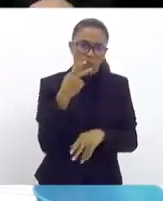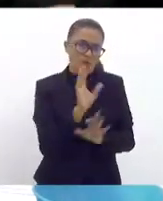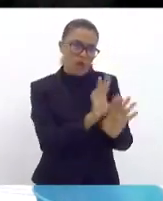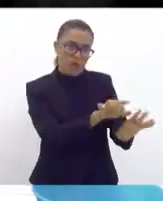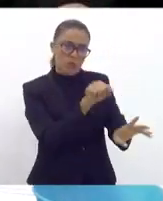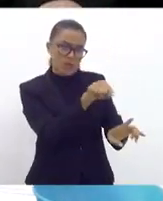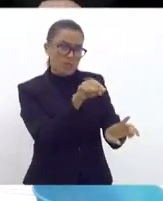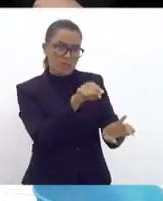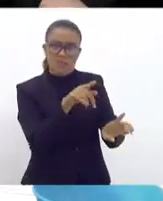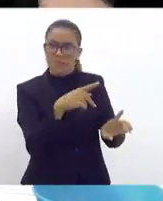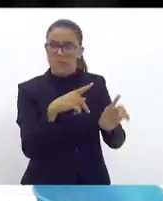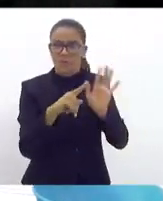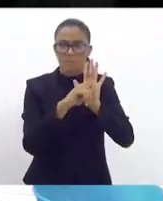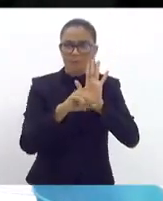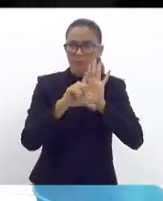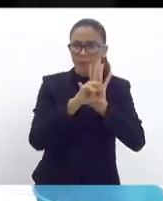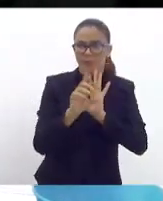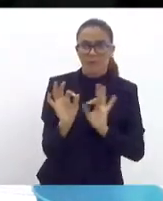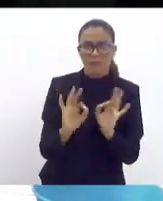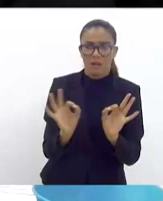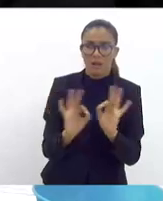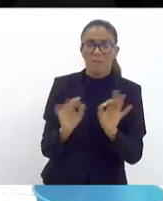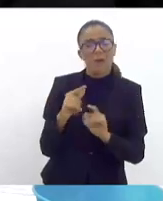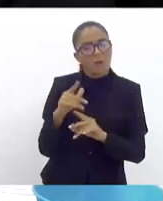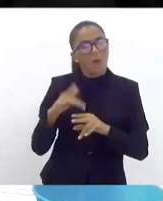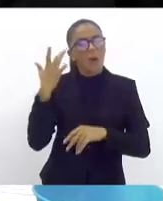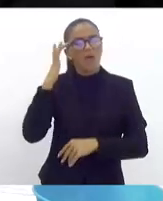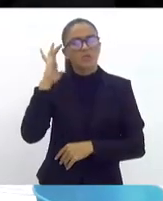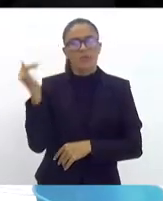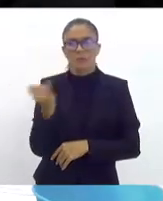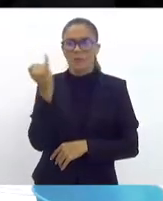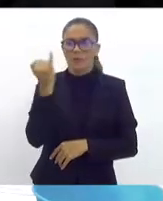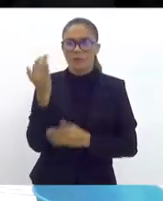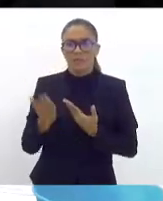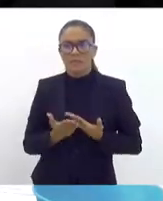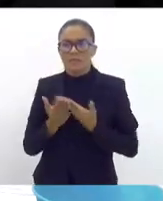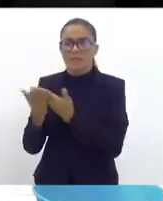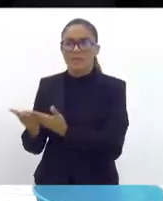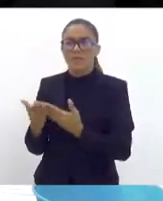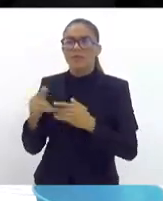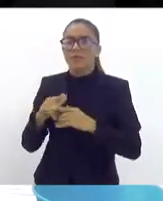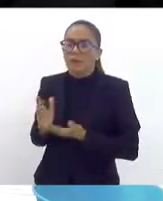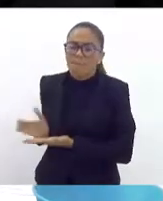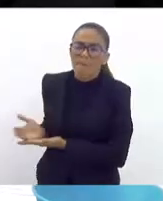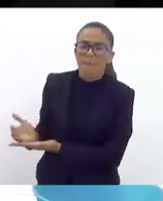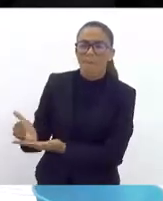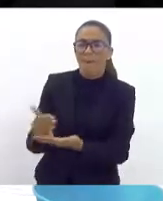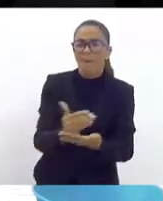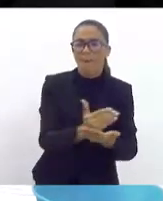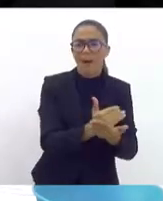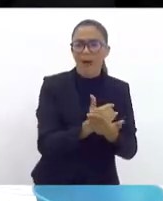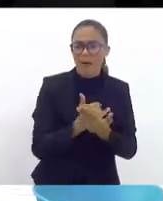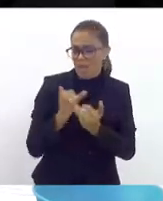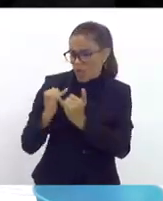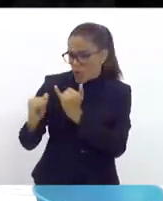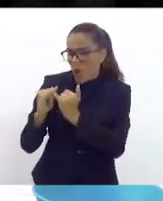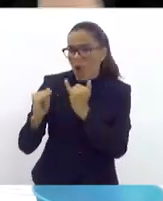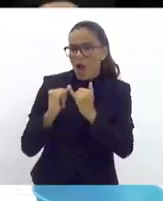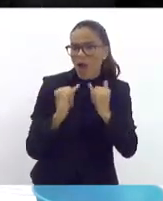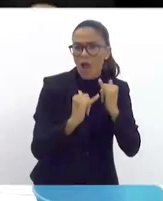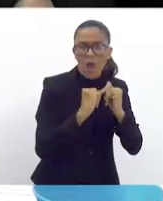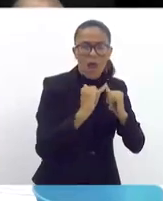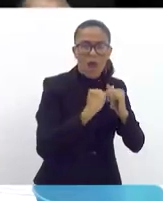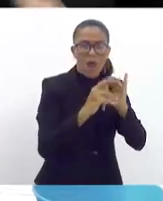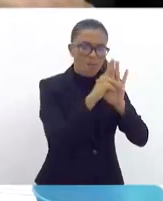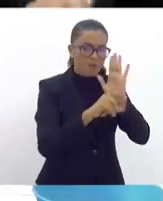especificamente né mas por isso que eu achei importante assim encaminhamento de juntar tudo que tem e tentar fazer